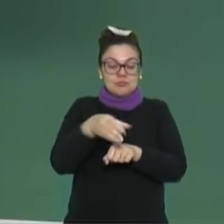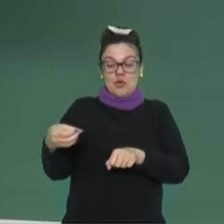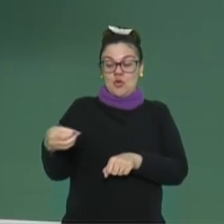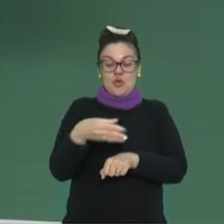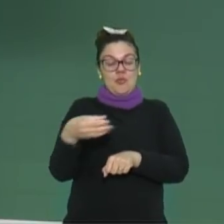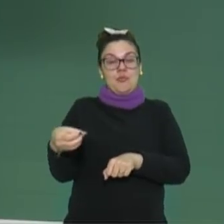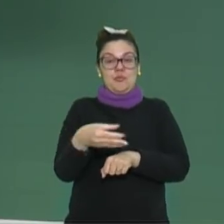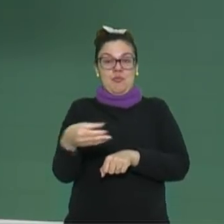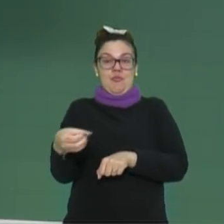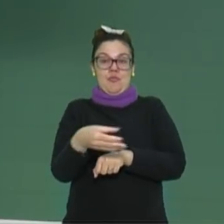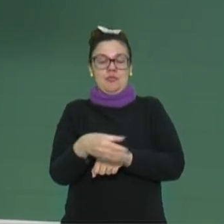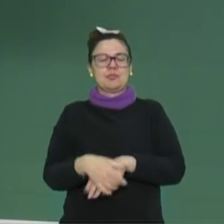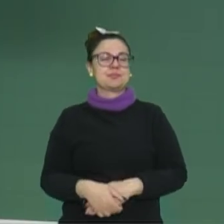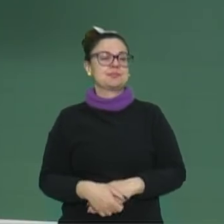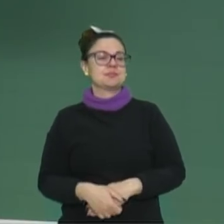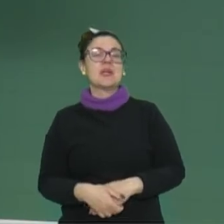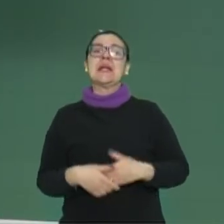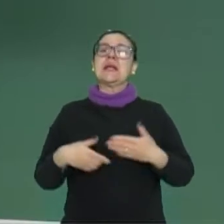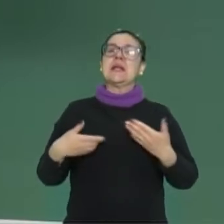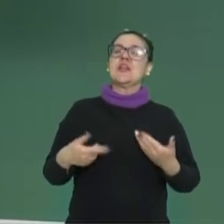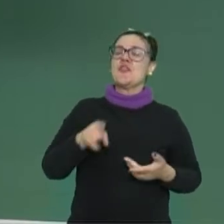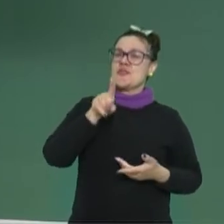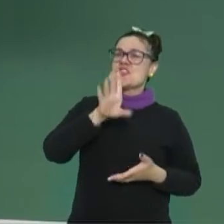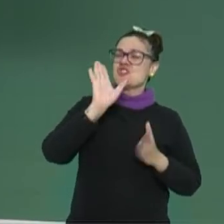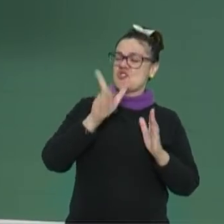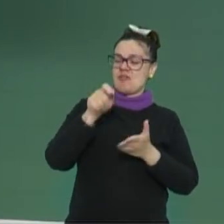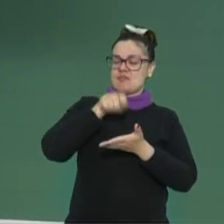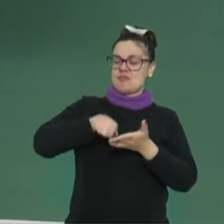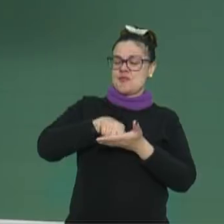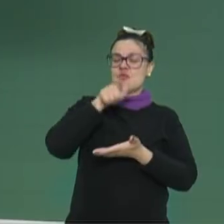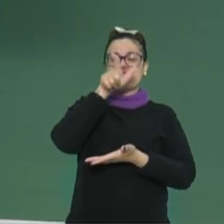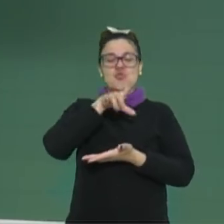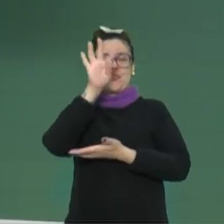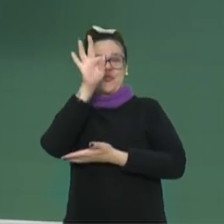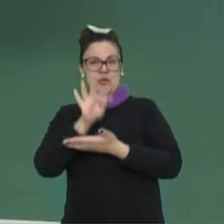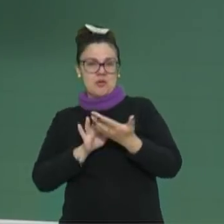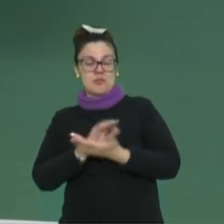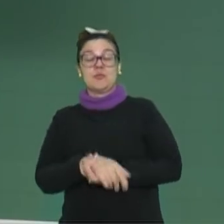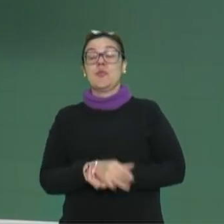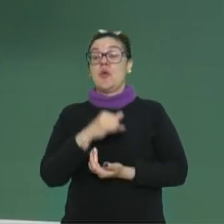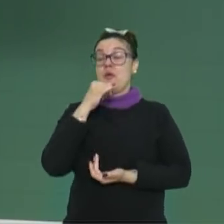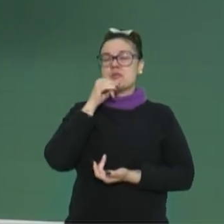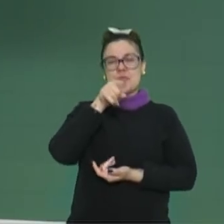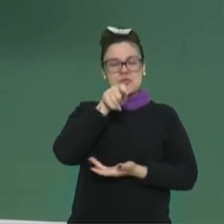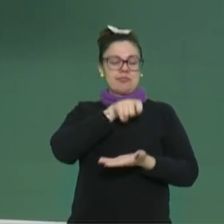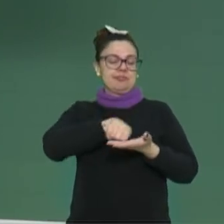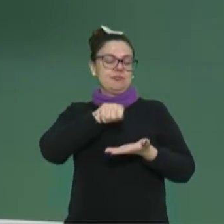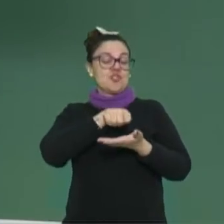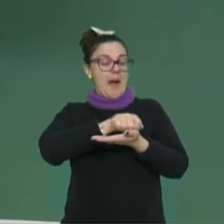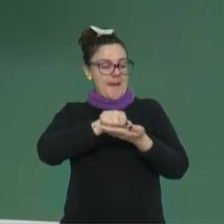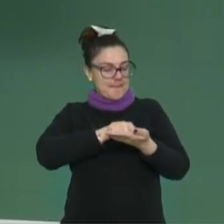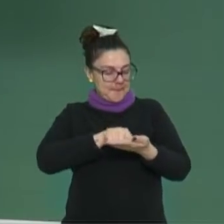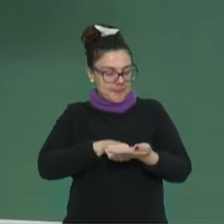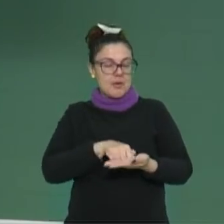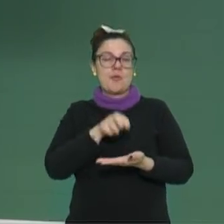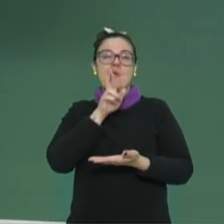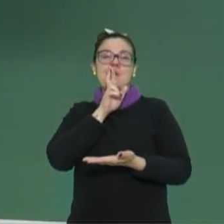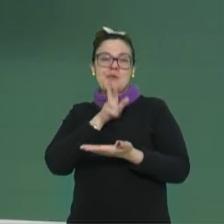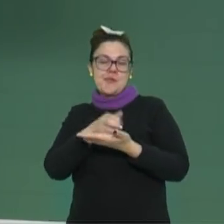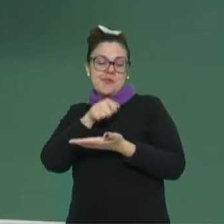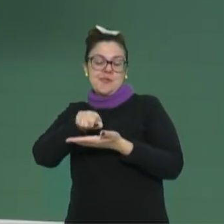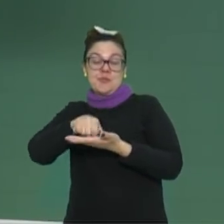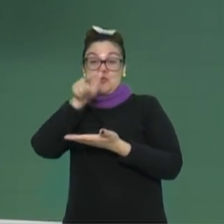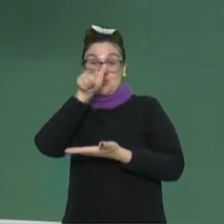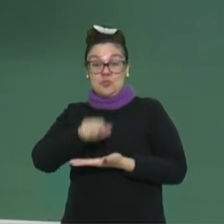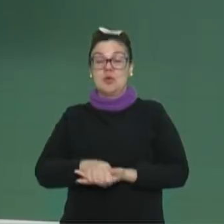eu pergunto para você, você já reescreveu um texto que você escreveu? Por exemplo, você deu uma resposta ali, será que você já apagou e escreveu